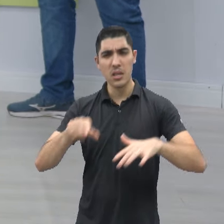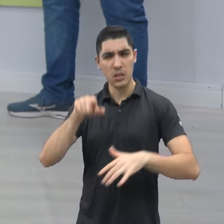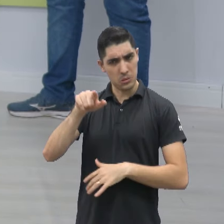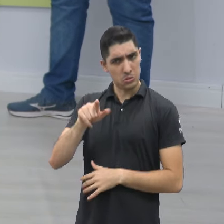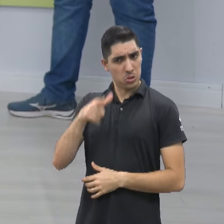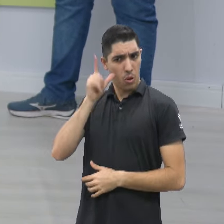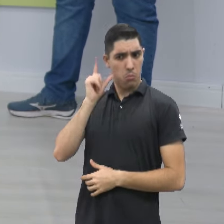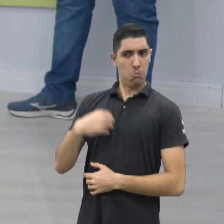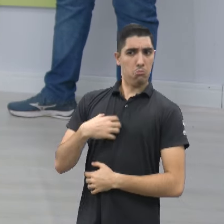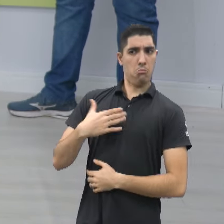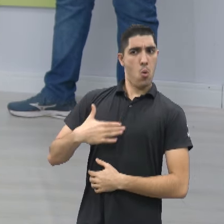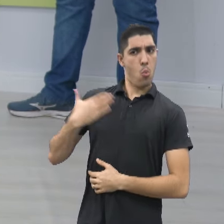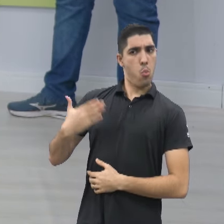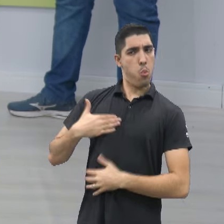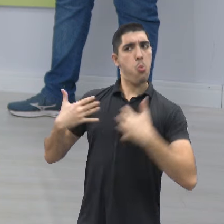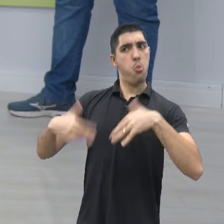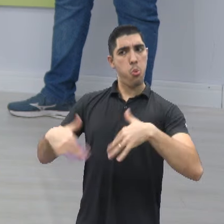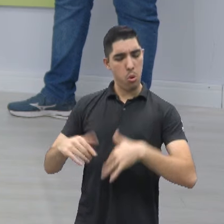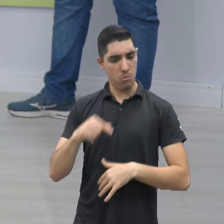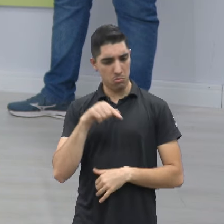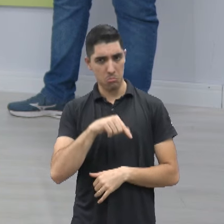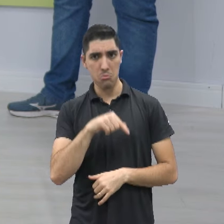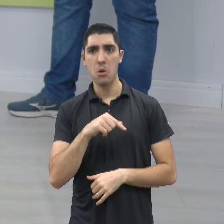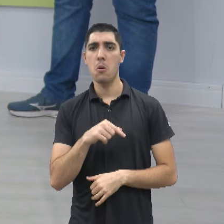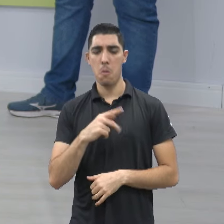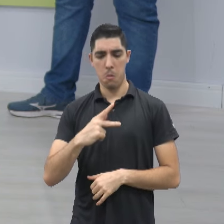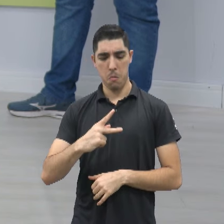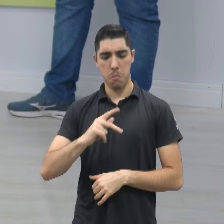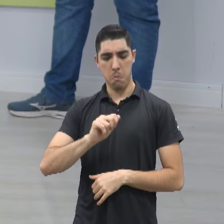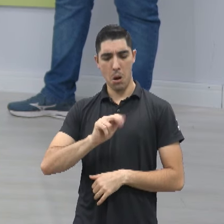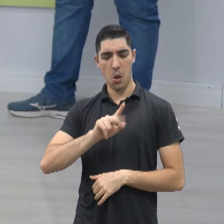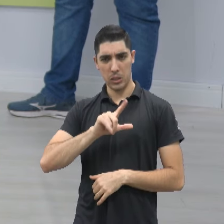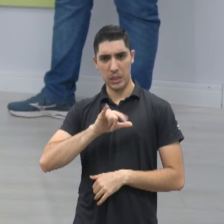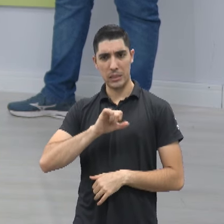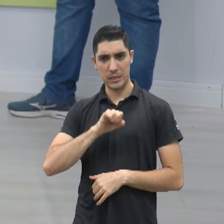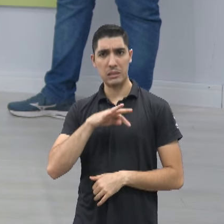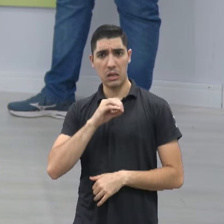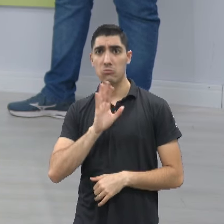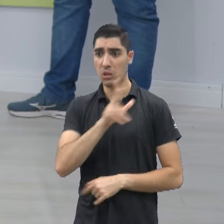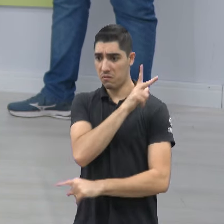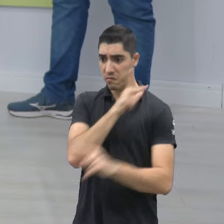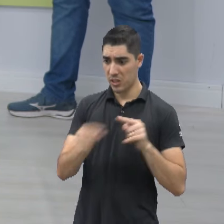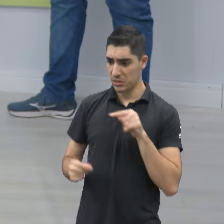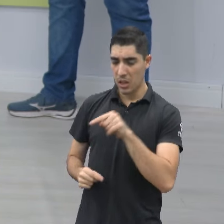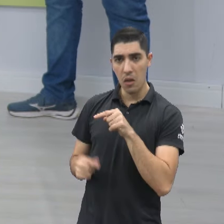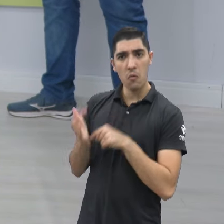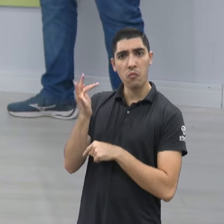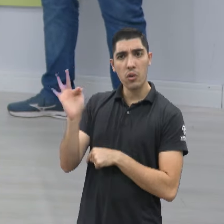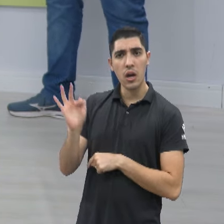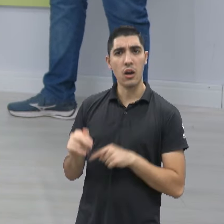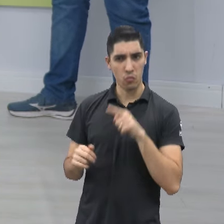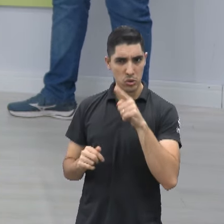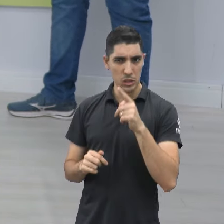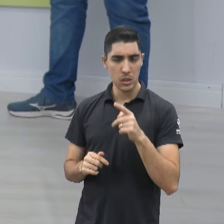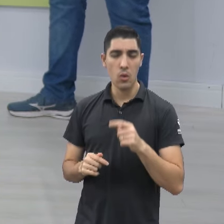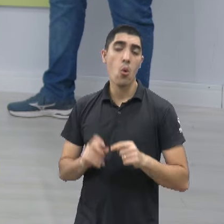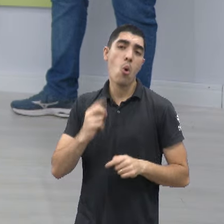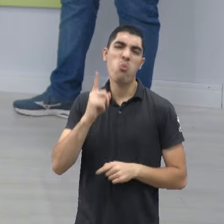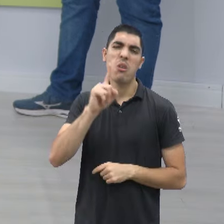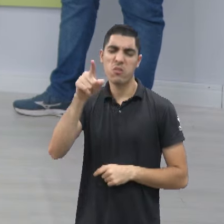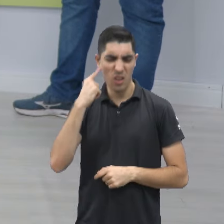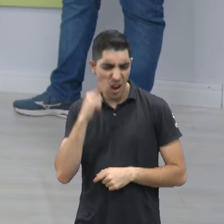ontem fazer o que fez lá no ginásio do Pedrocão ou não? Você conhece lá o plantel também, sabe como é que o